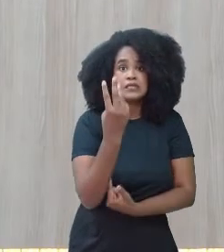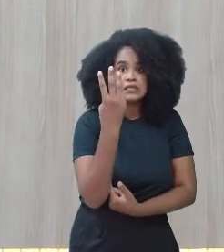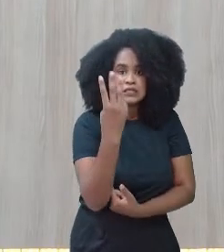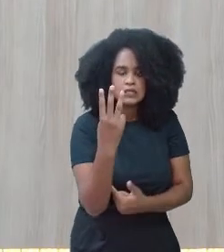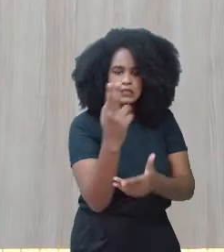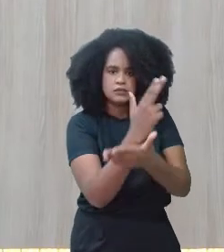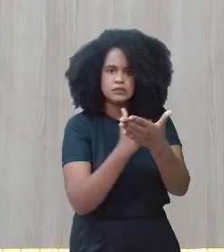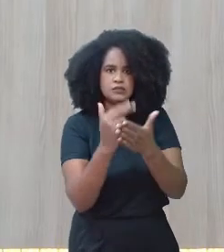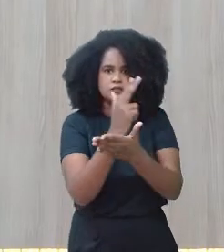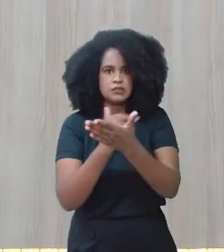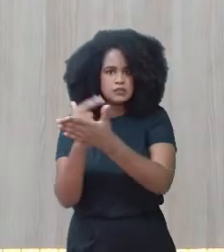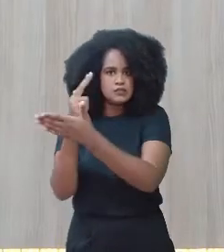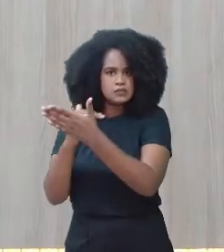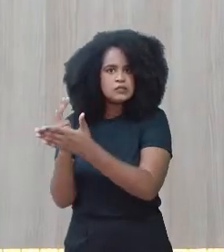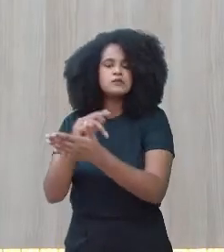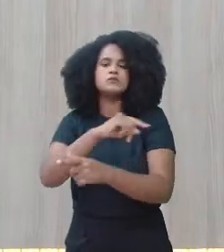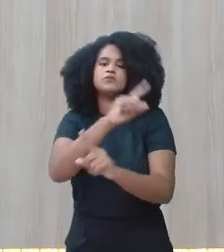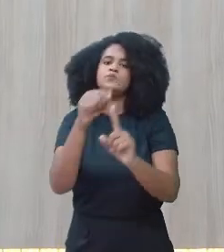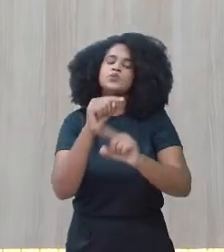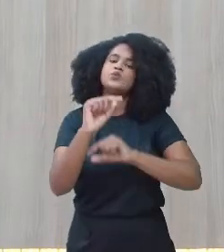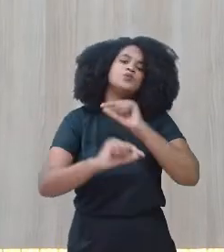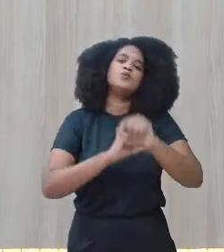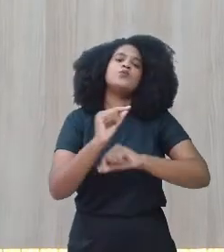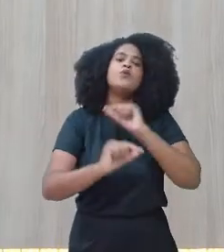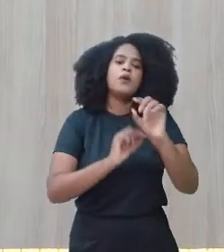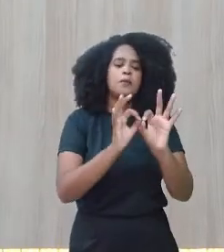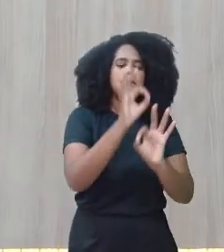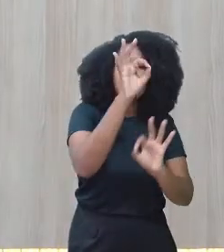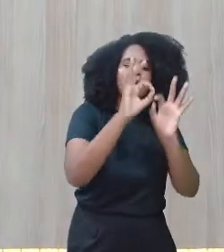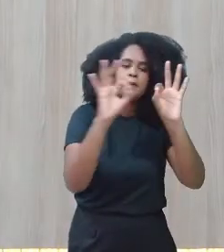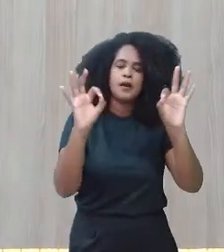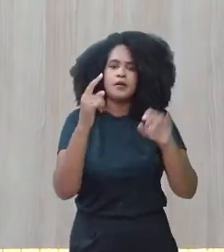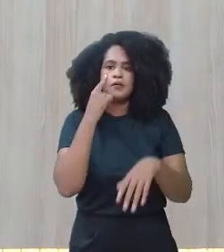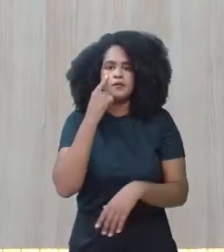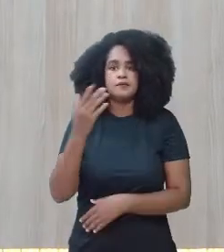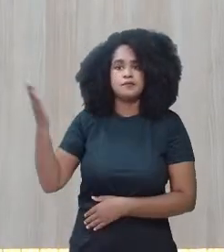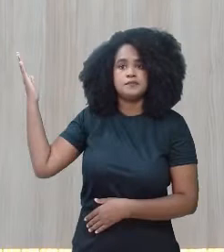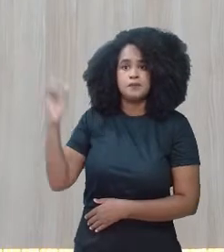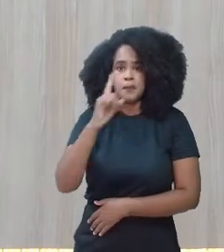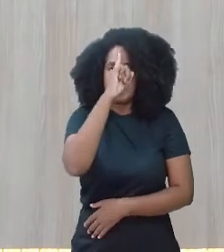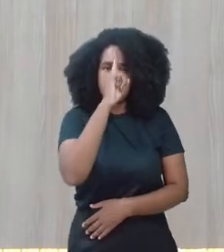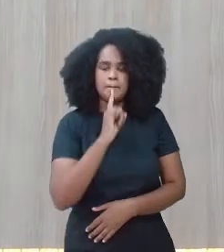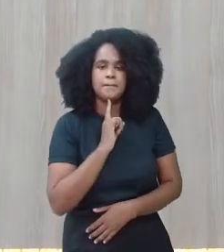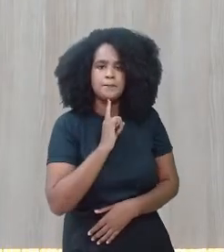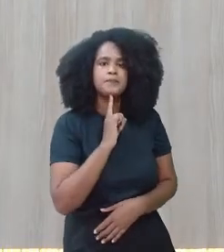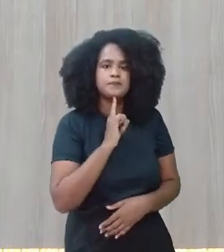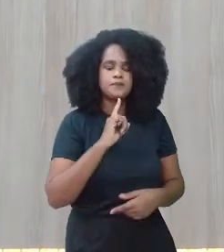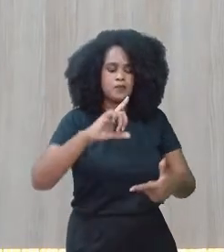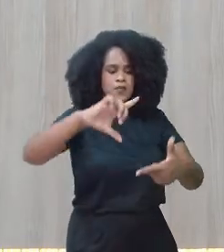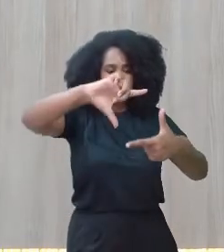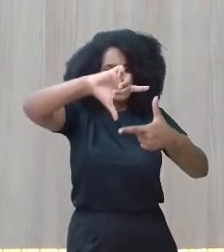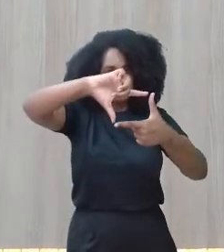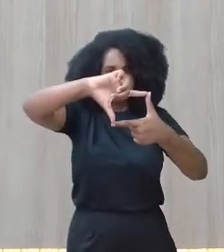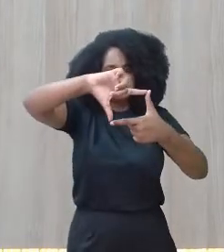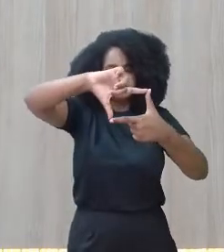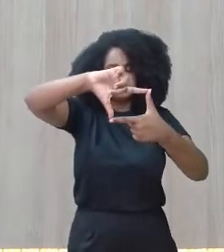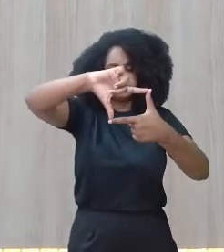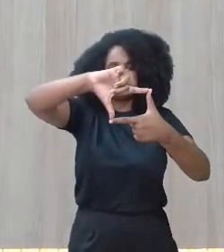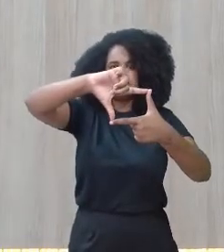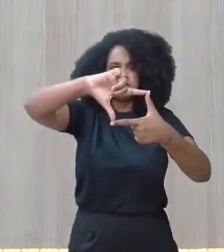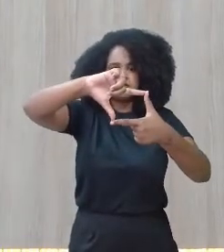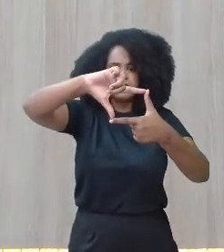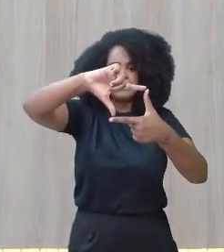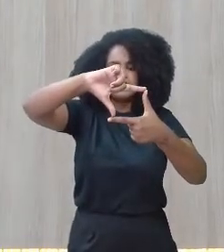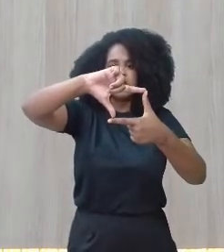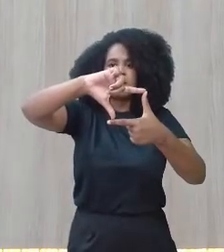desse contorno. Então, basicamente, ó, aqui no primeiro eu coloquei um quadradinho e esse quadradinho tem